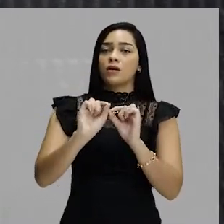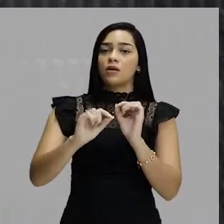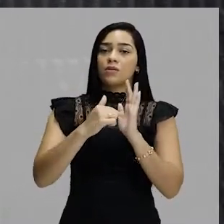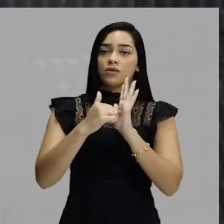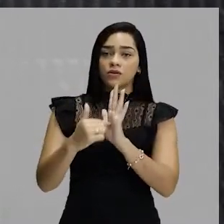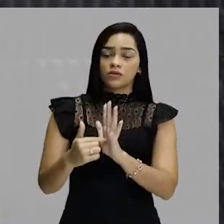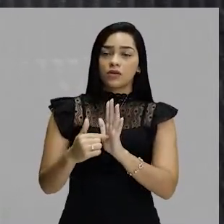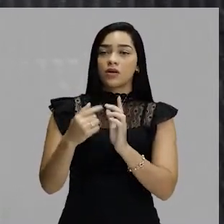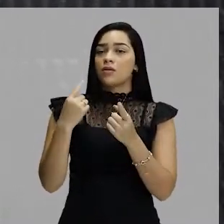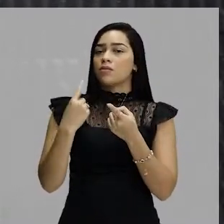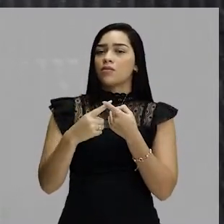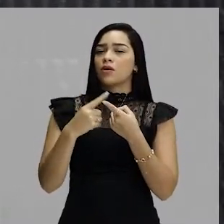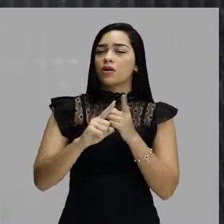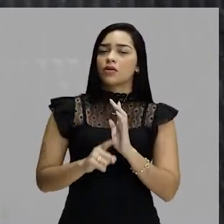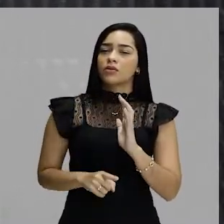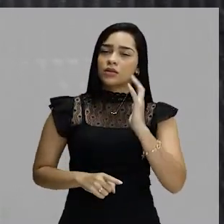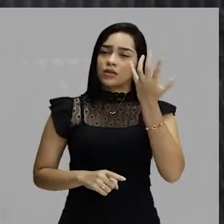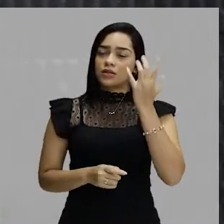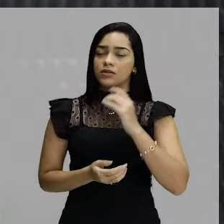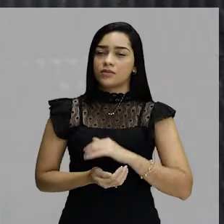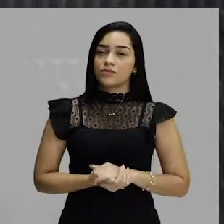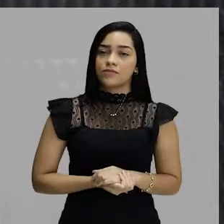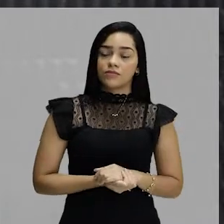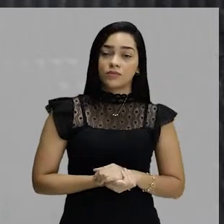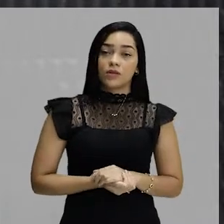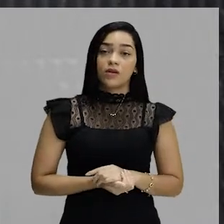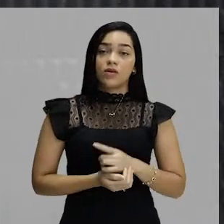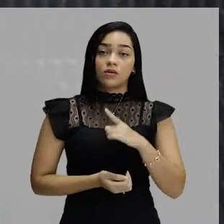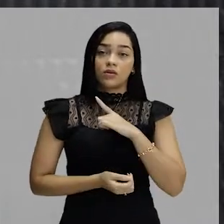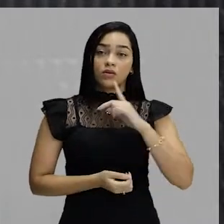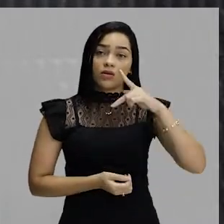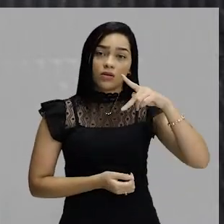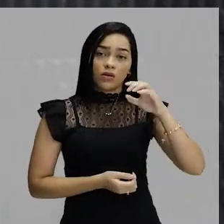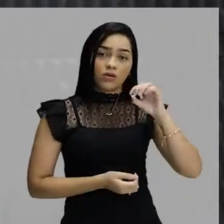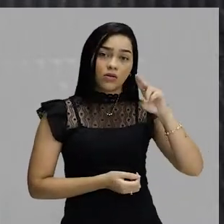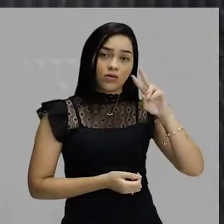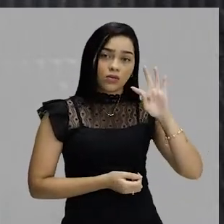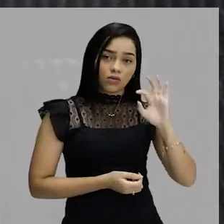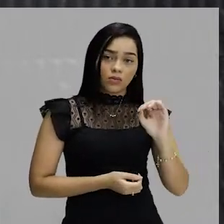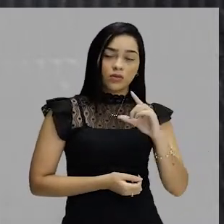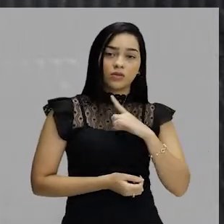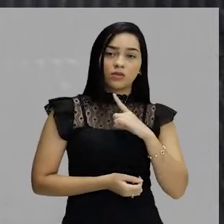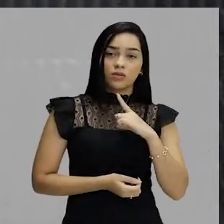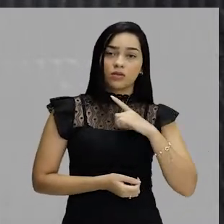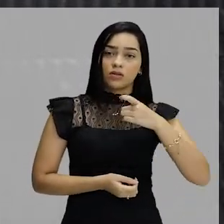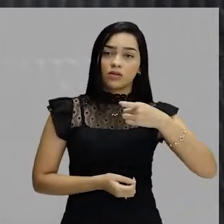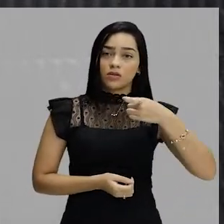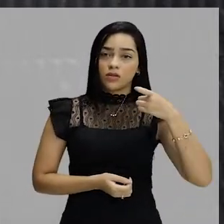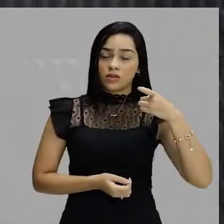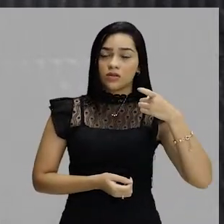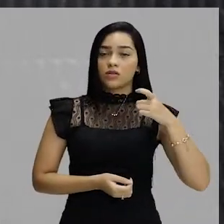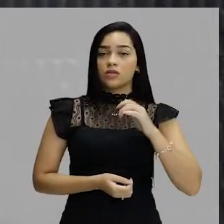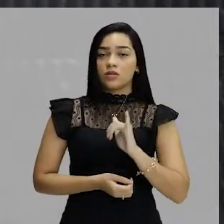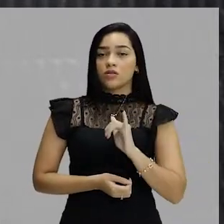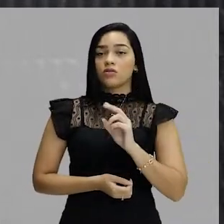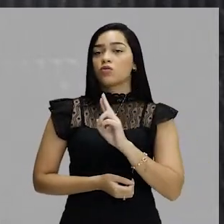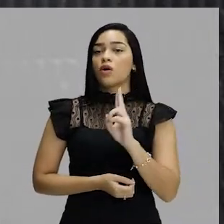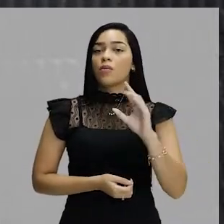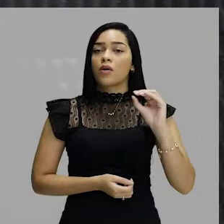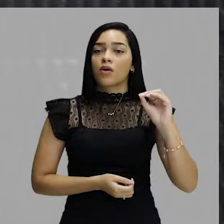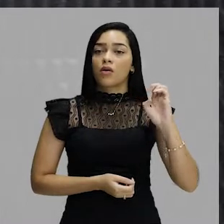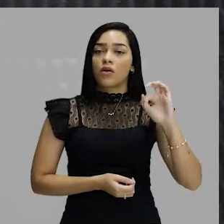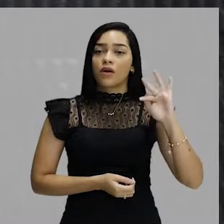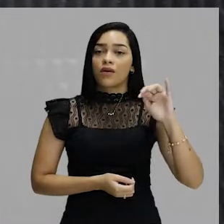mostrar por que isso acontece. Então, o ponto de interseção com o eixo y é chamado de coeficiente linear. Outro